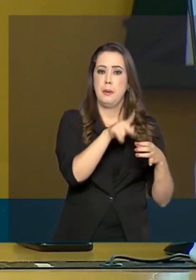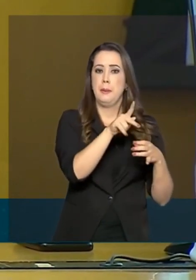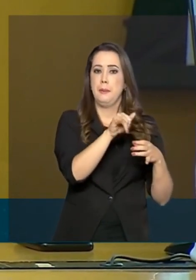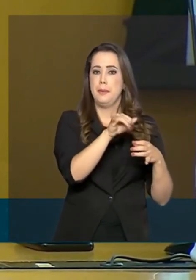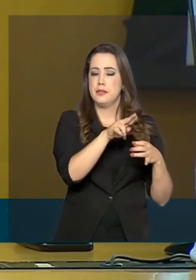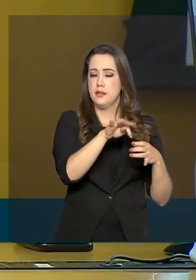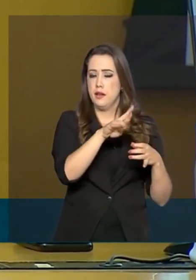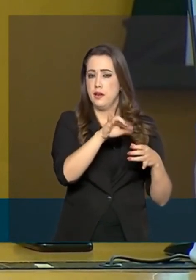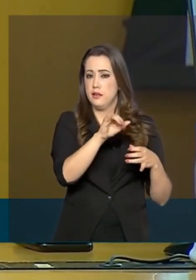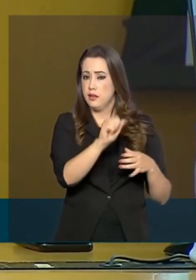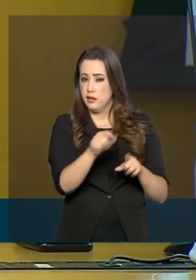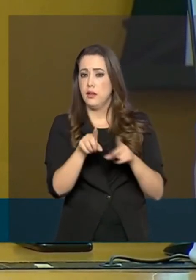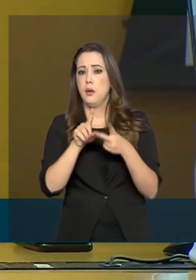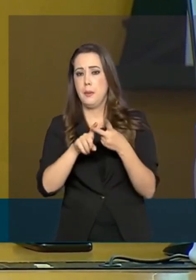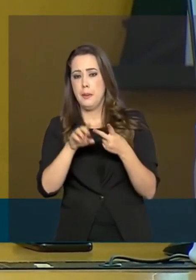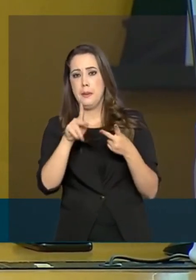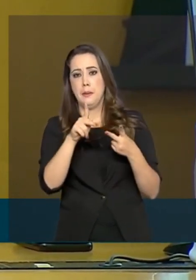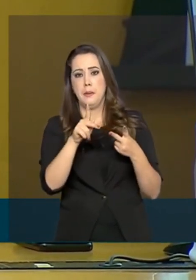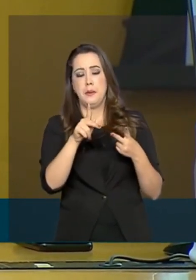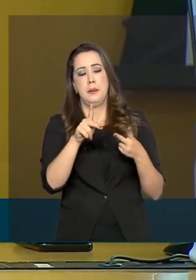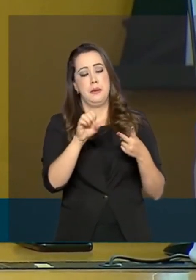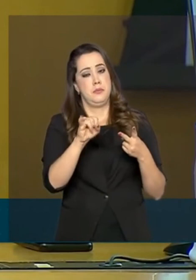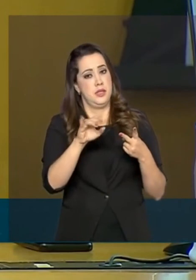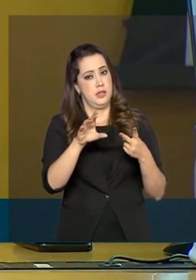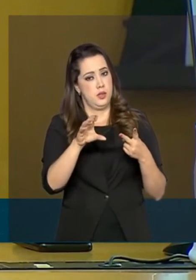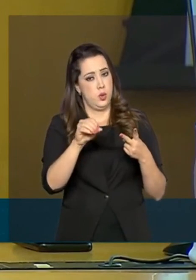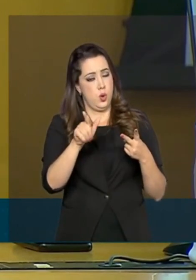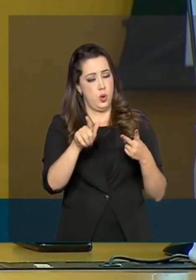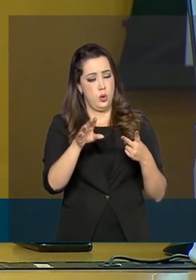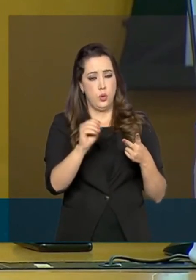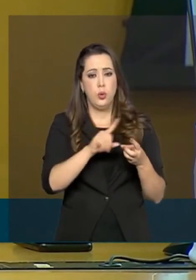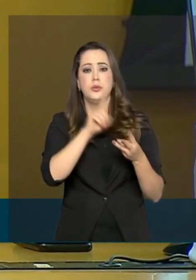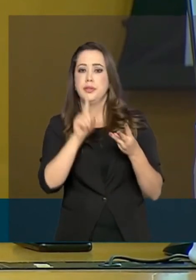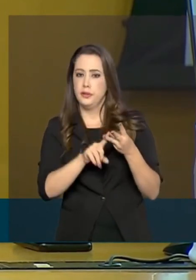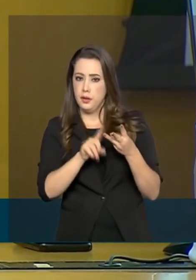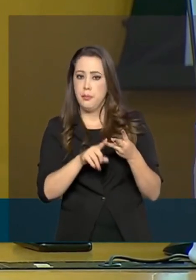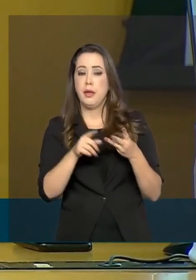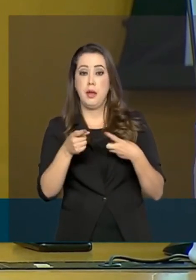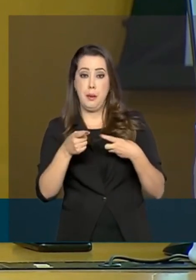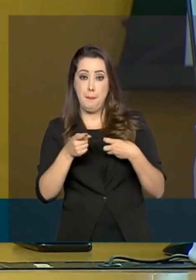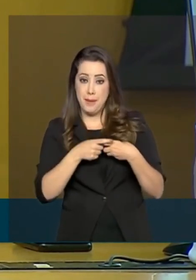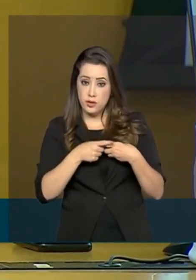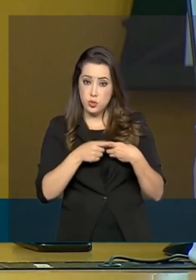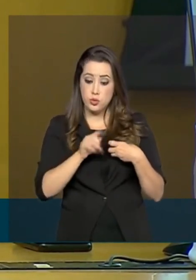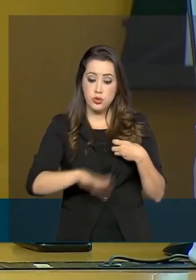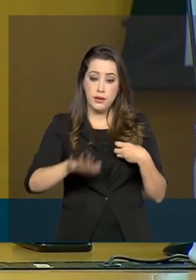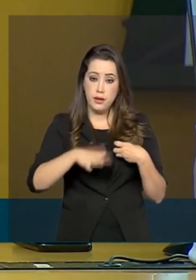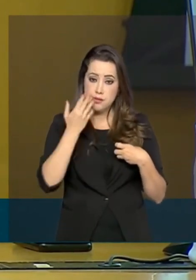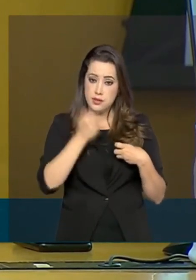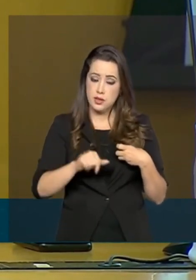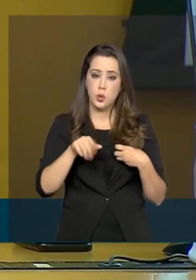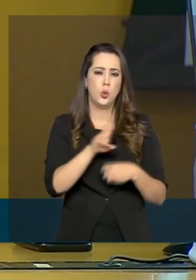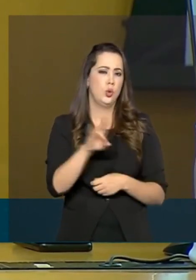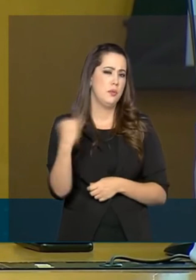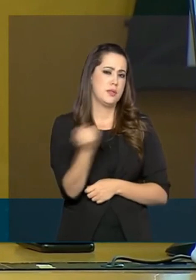psicólogos e, inclusive, também tem uma pediatra. Então, um grupo muito bom, muito forte, com nomes internacionais, para trazer o que há de